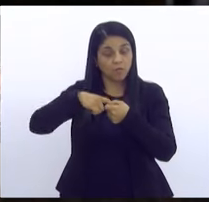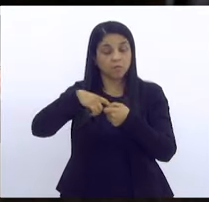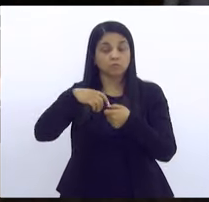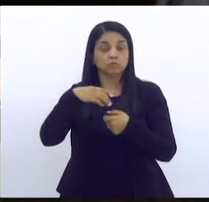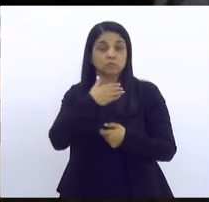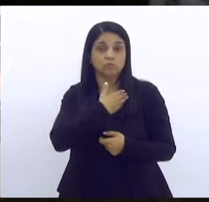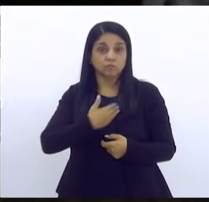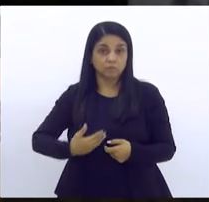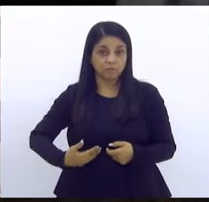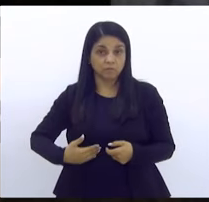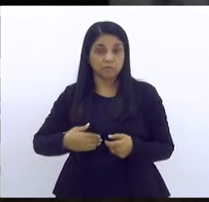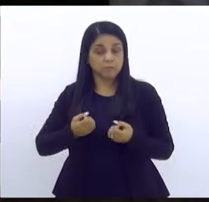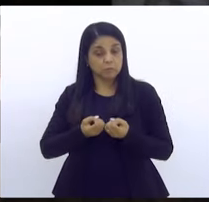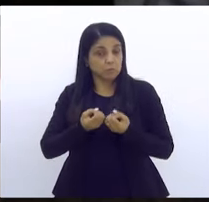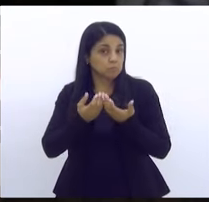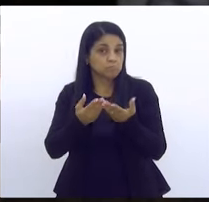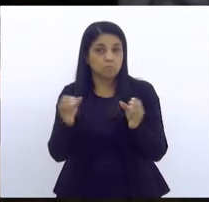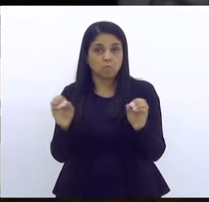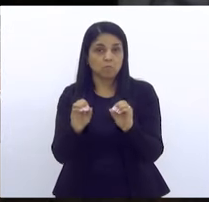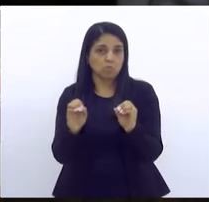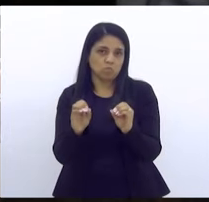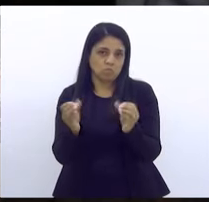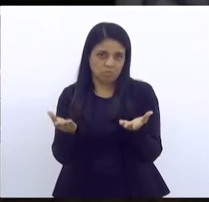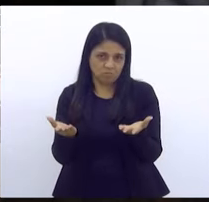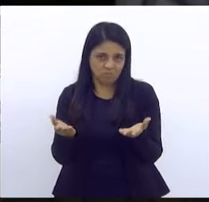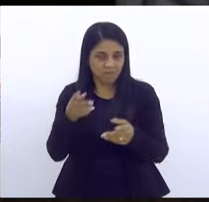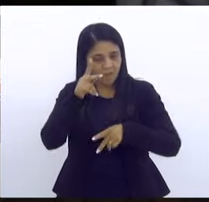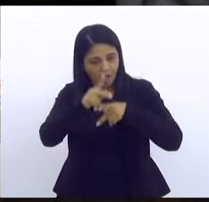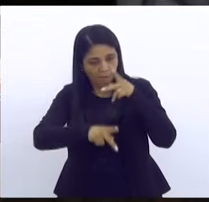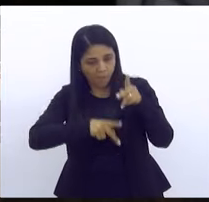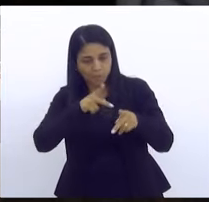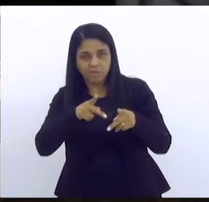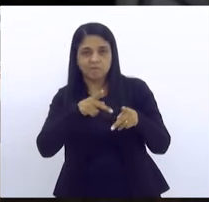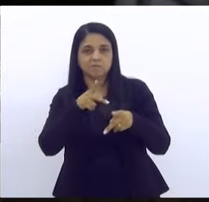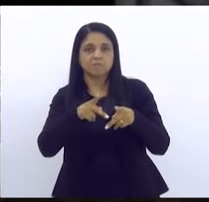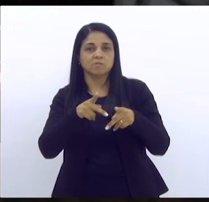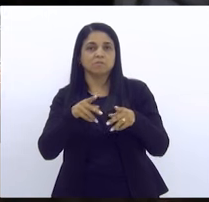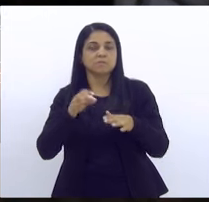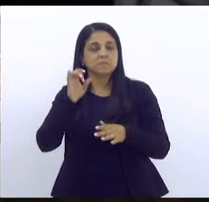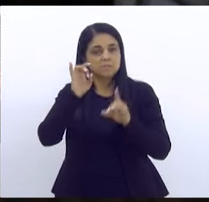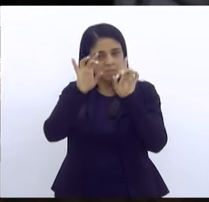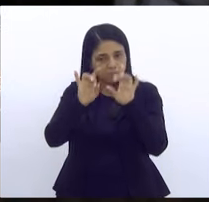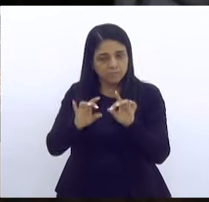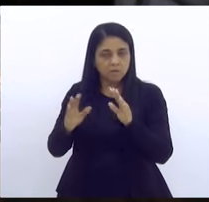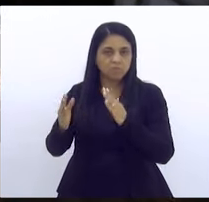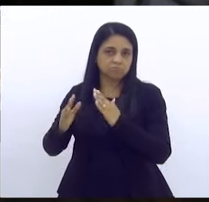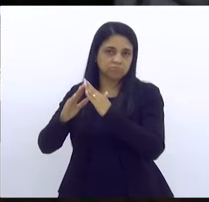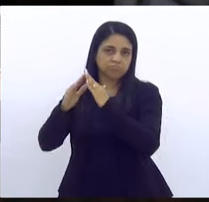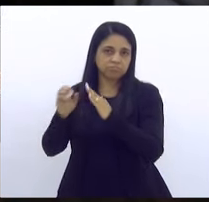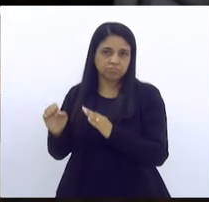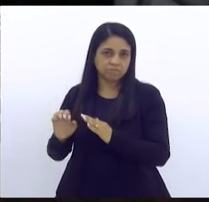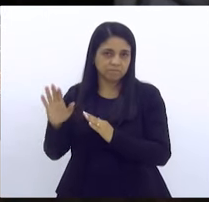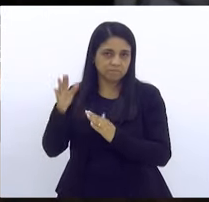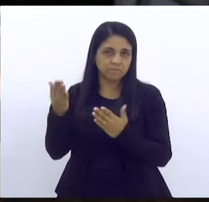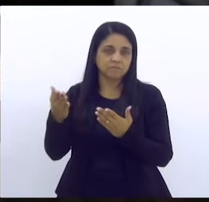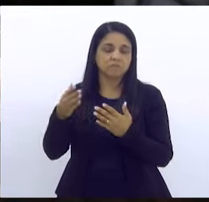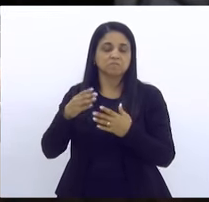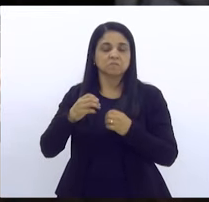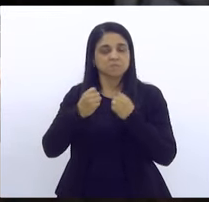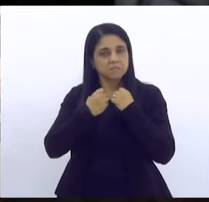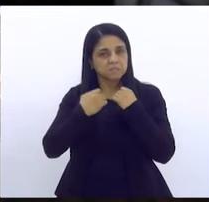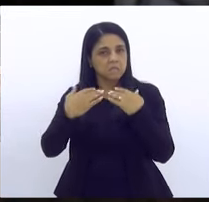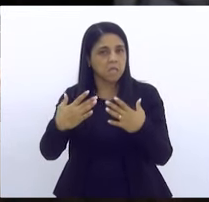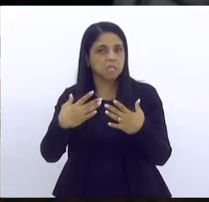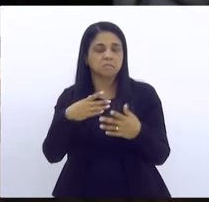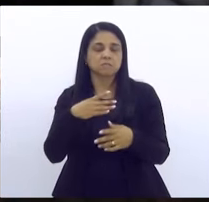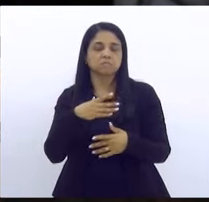estão entregando o serviço a contento da população, em especial em favelas e periferias. Então, excelente audiência pública